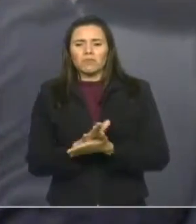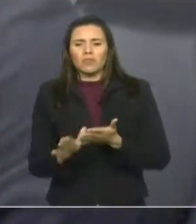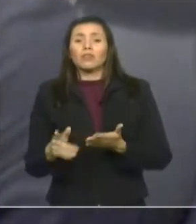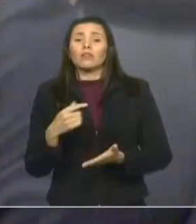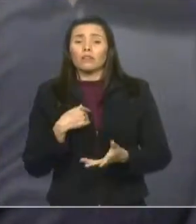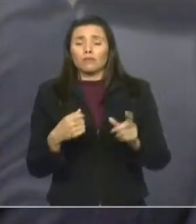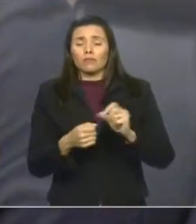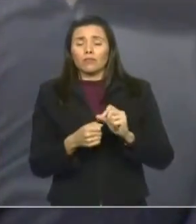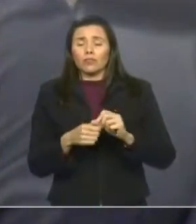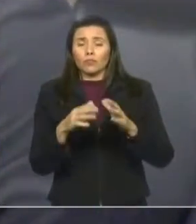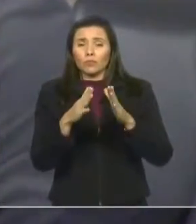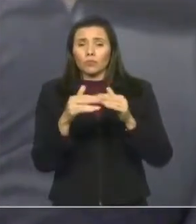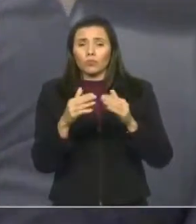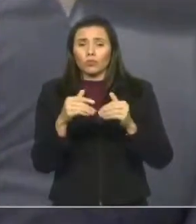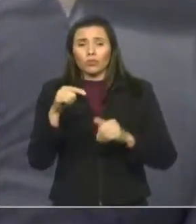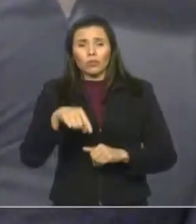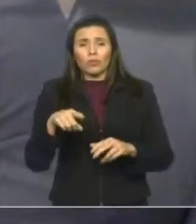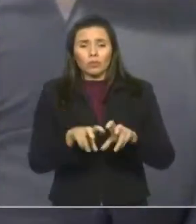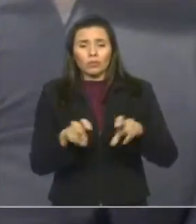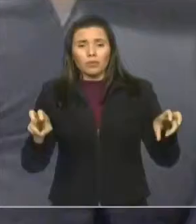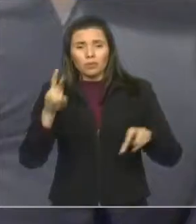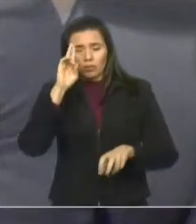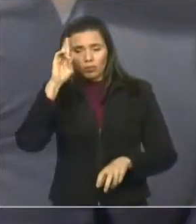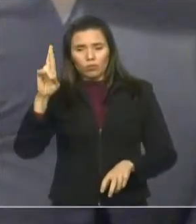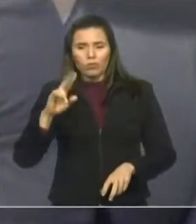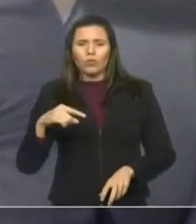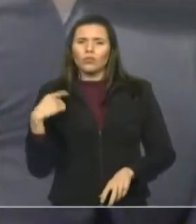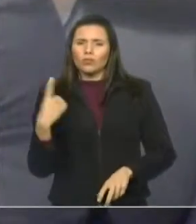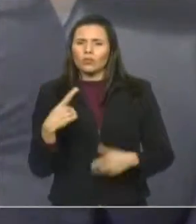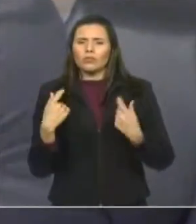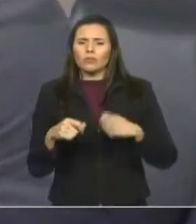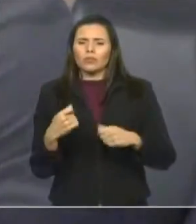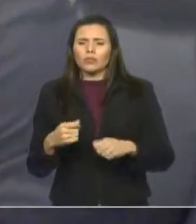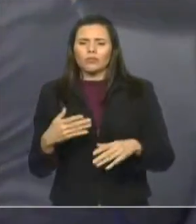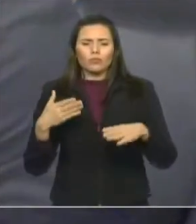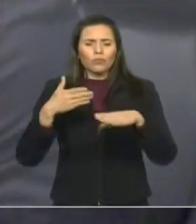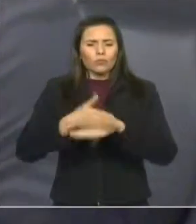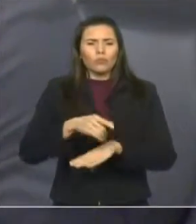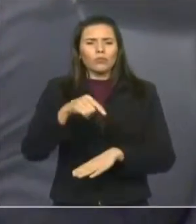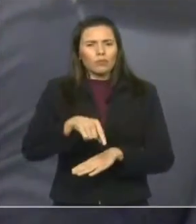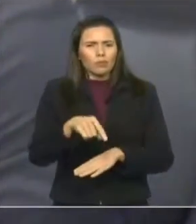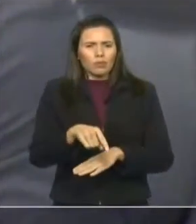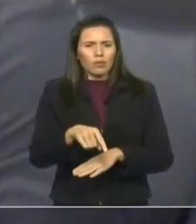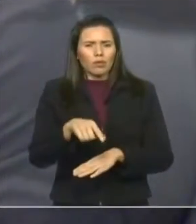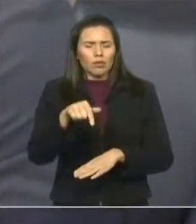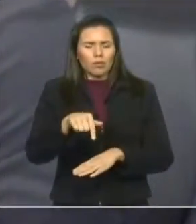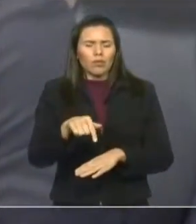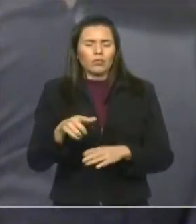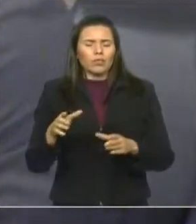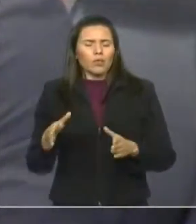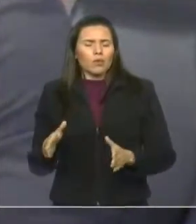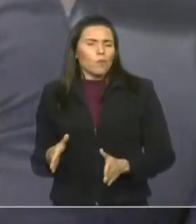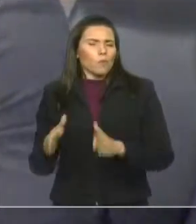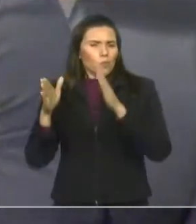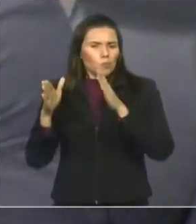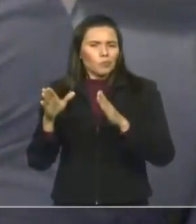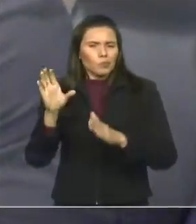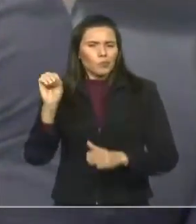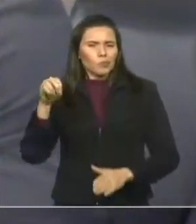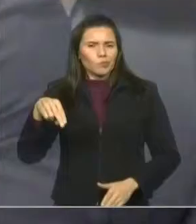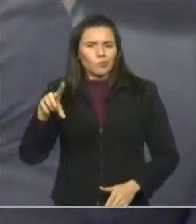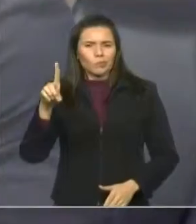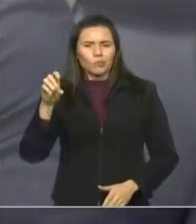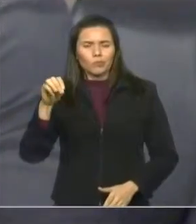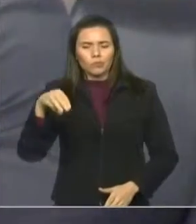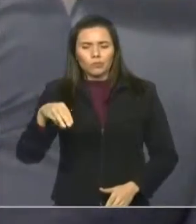Legislativa, para que a gente possa, em conjunto, fazer uma inspeção nesse condomínio, para que, em conjunto, a gente possa acionar os órgãos de